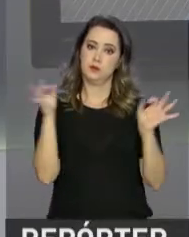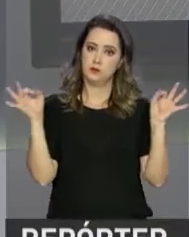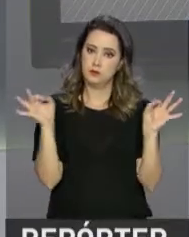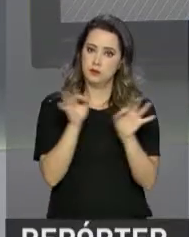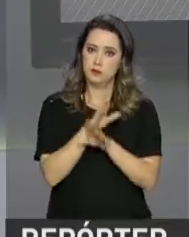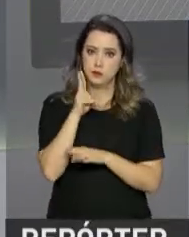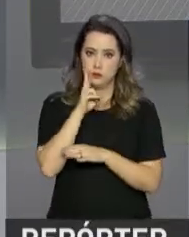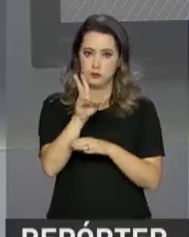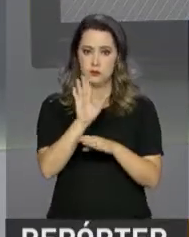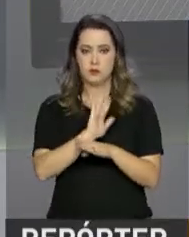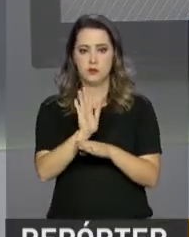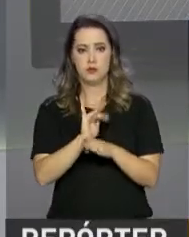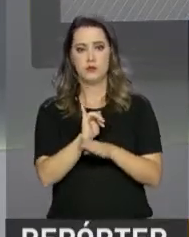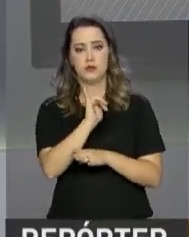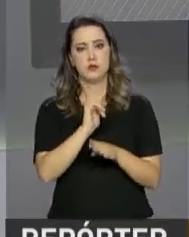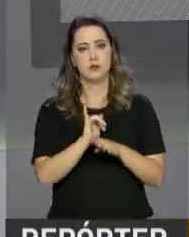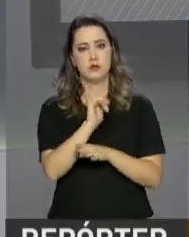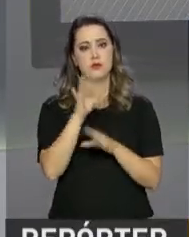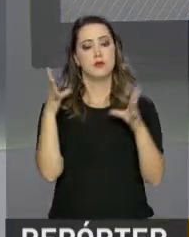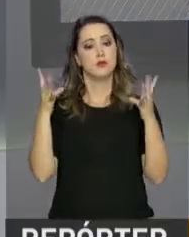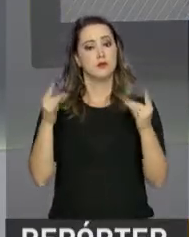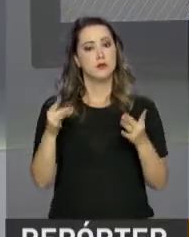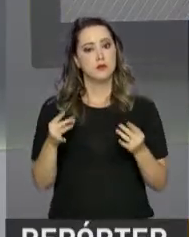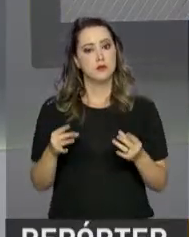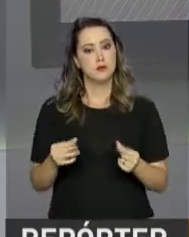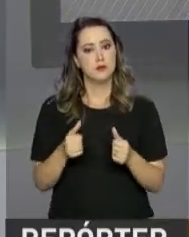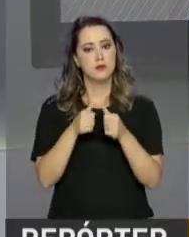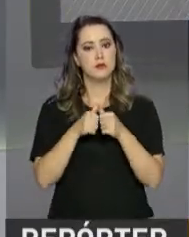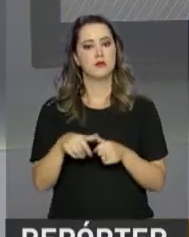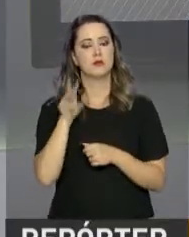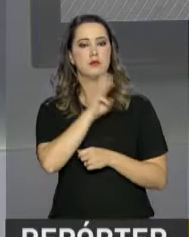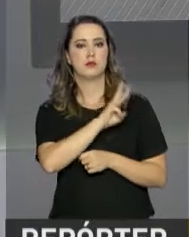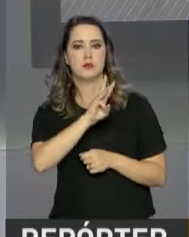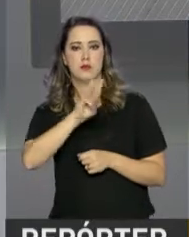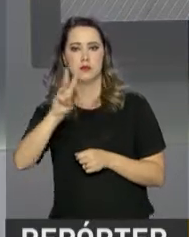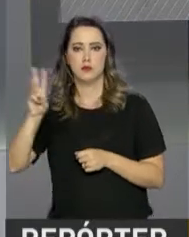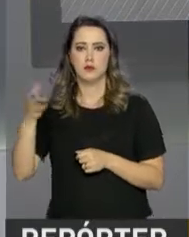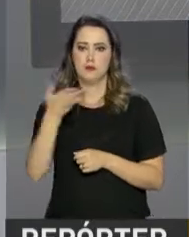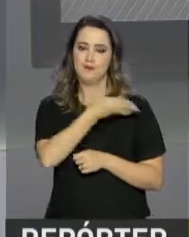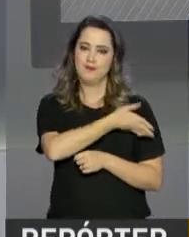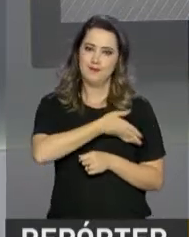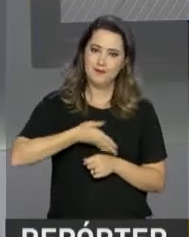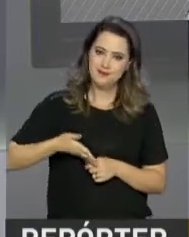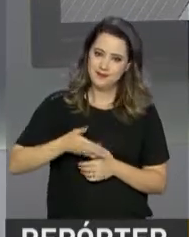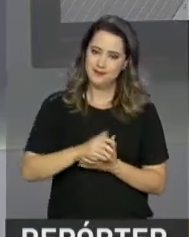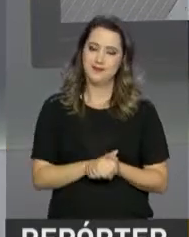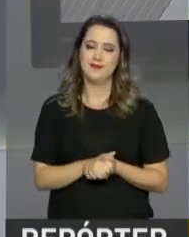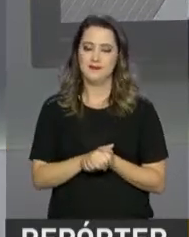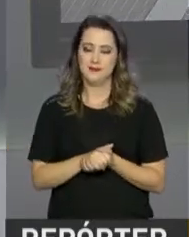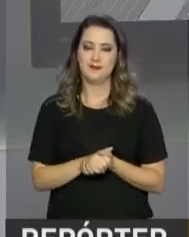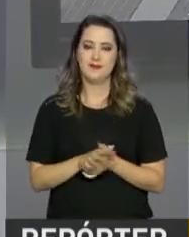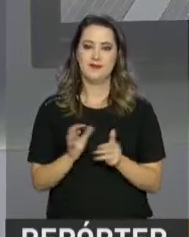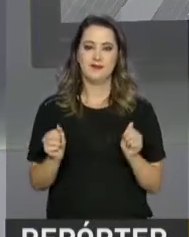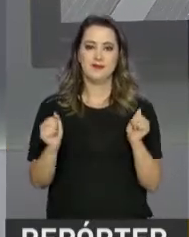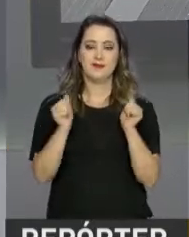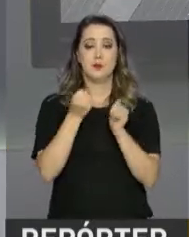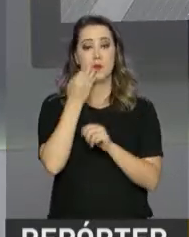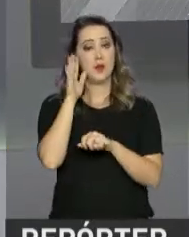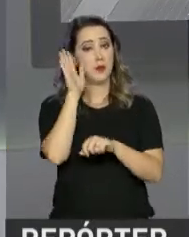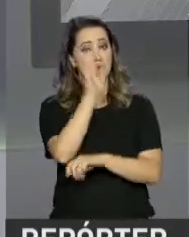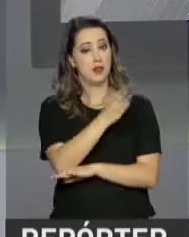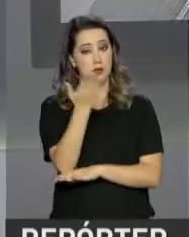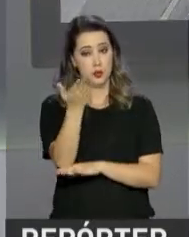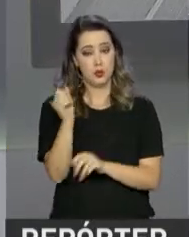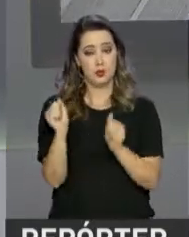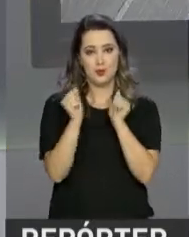por aqui você pode rever as reportagens no youtube e toda a nossa programação também está na página da nbr na internet uma boa tarde